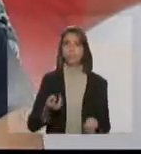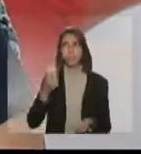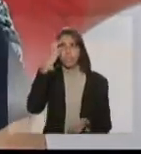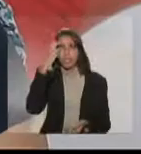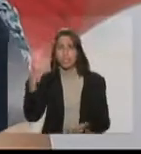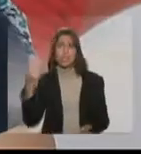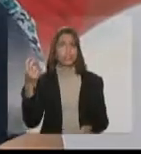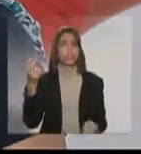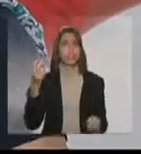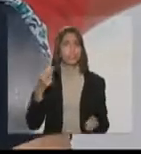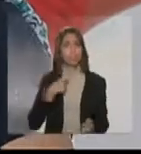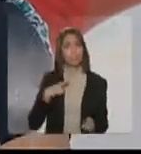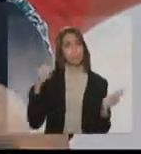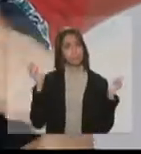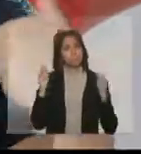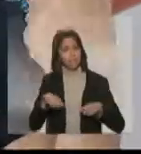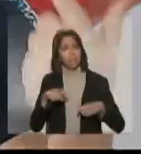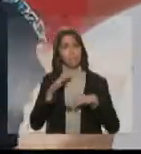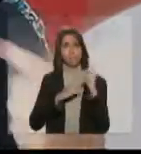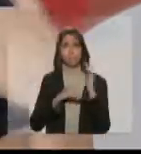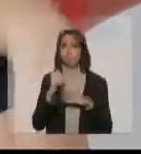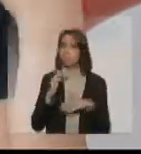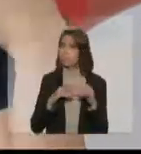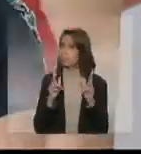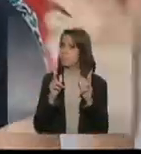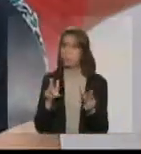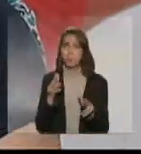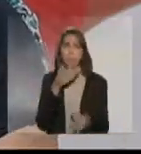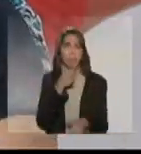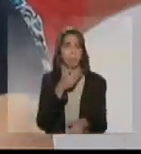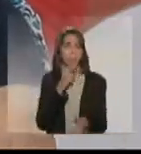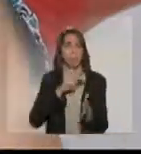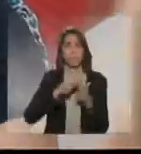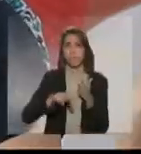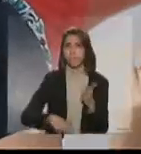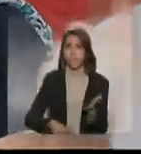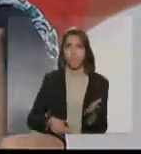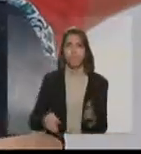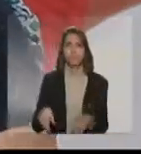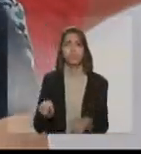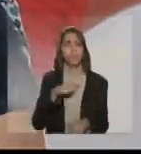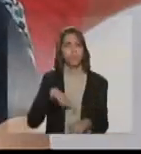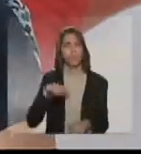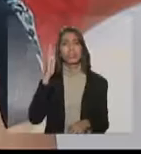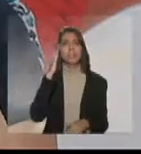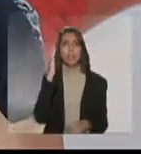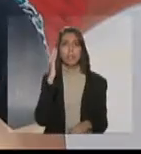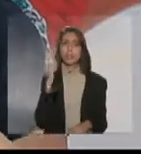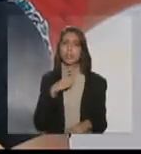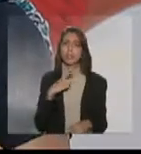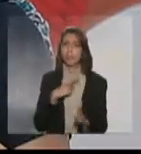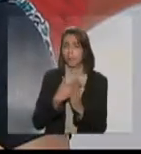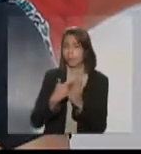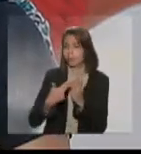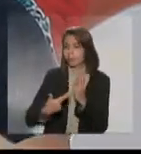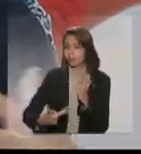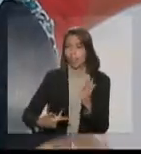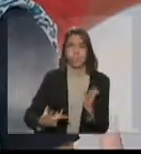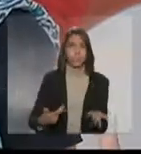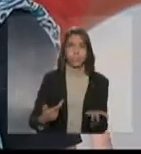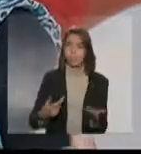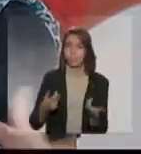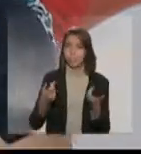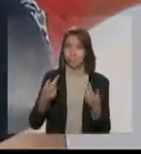intelectualidade a minha luta tem que ser eu sou competente tão competente quanto os homens em várias coisas na verdade nós sabemos que nós temos qualidades